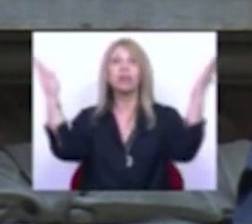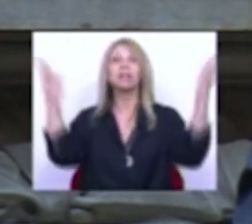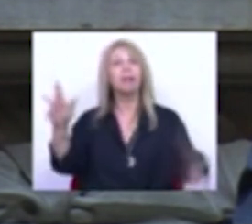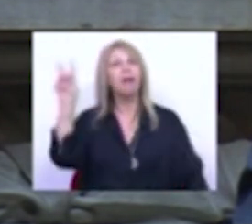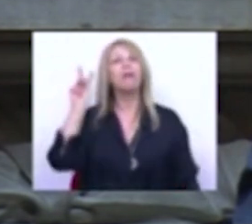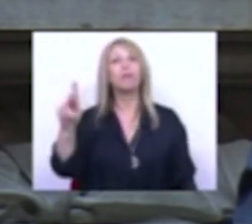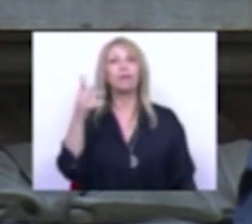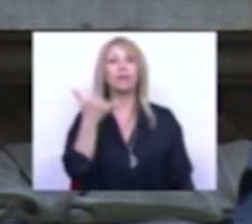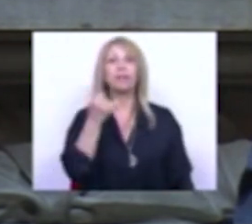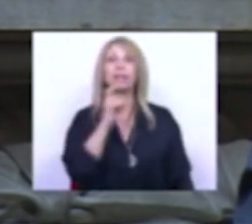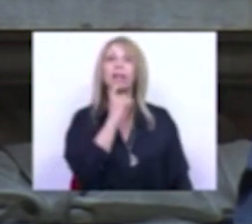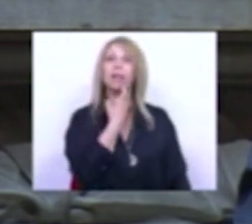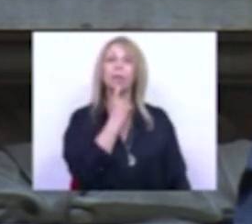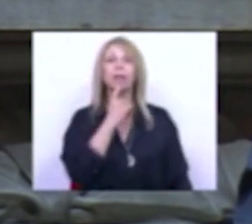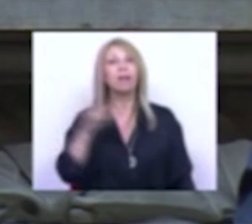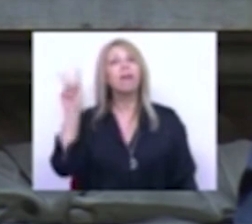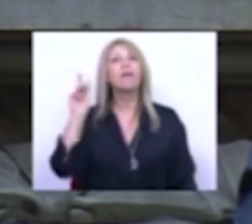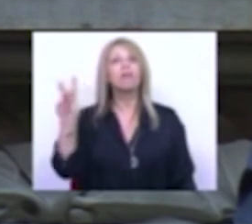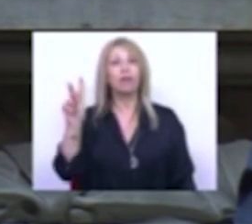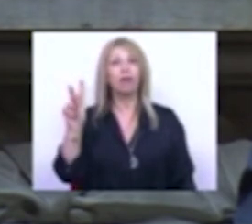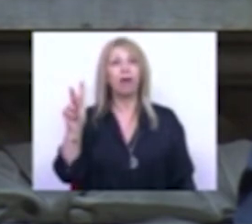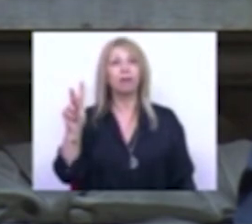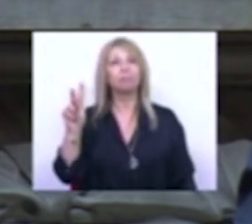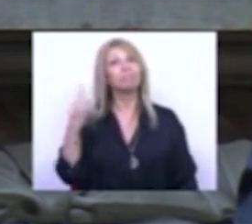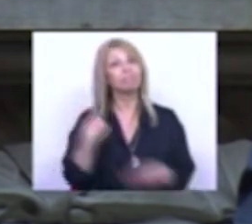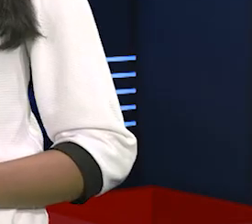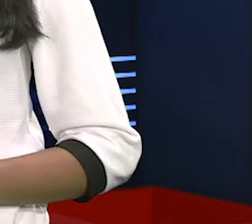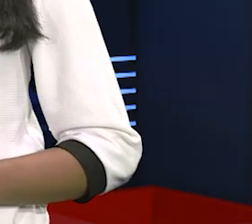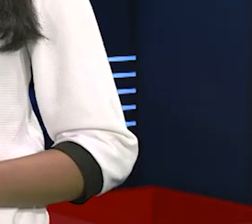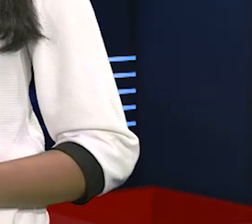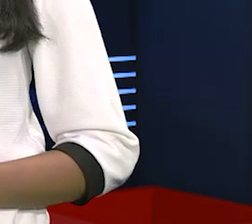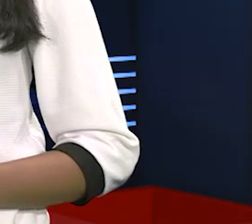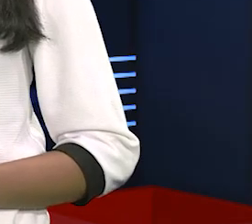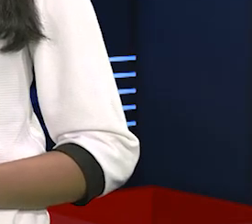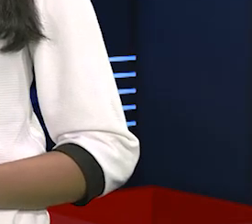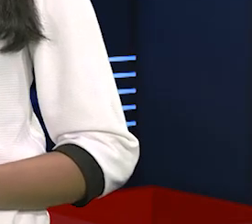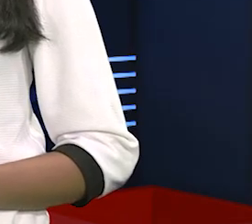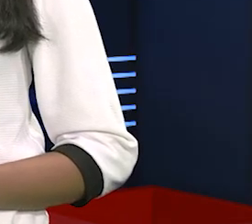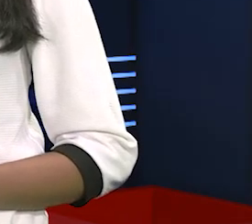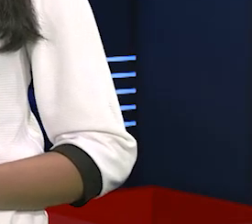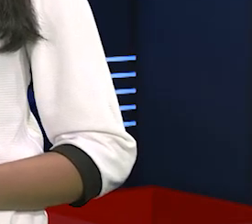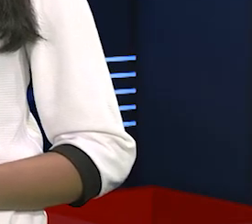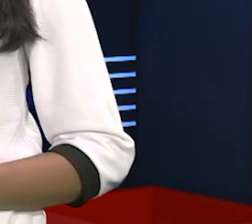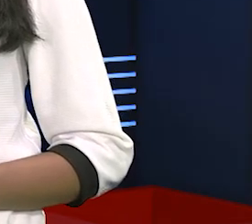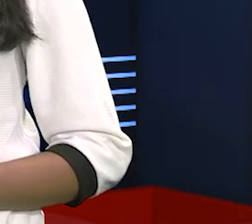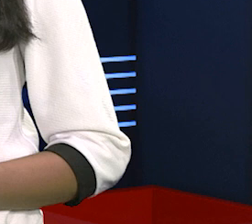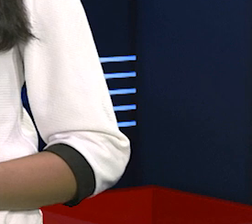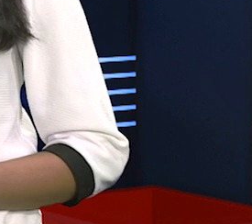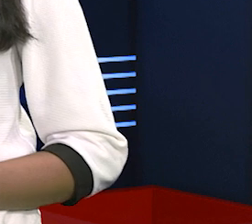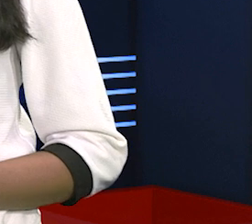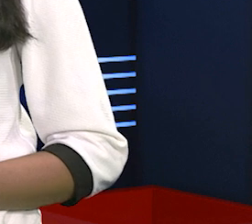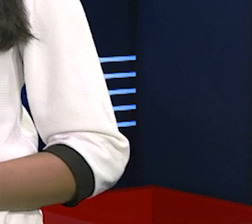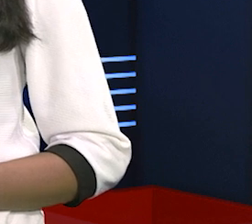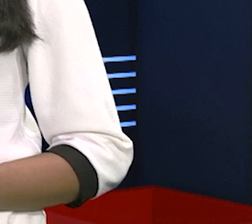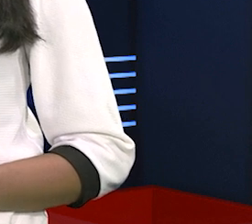o 25 de Abril, viva, não menos do que isso, Portugal. O Presidente da Assembleia da República de Portugal considera